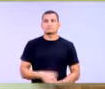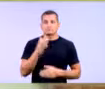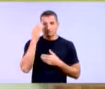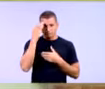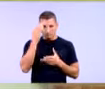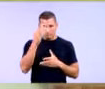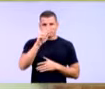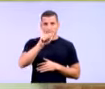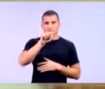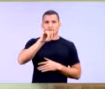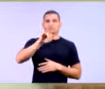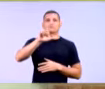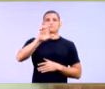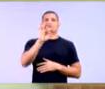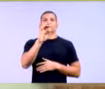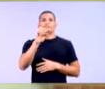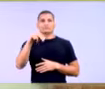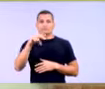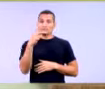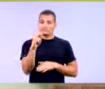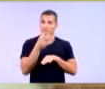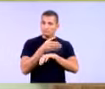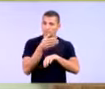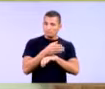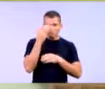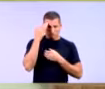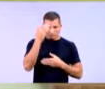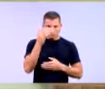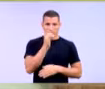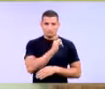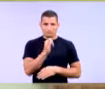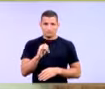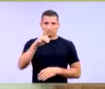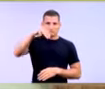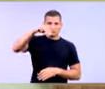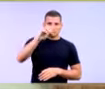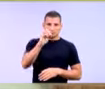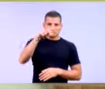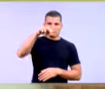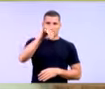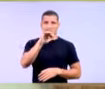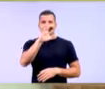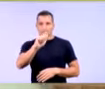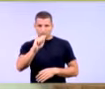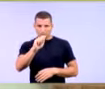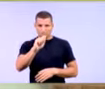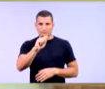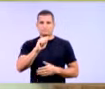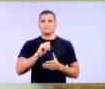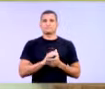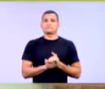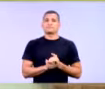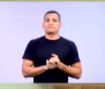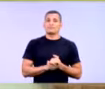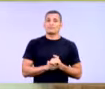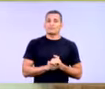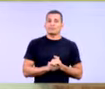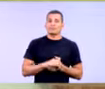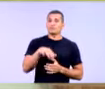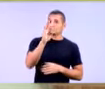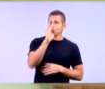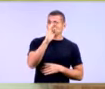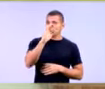sua participação. Obrigada à tutora Mônica, que atendeu a nossa solicitação. Em relação ao